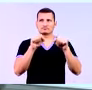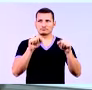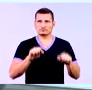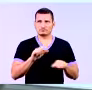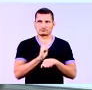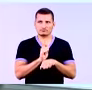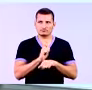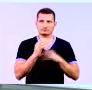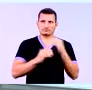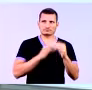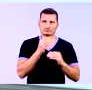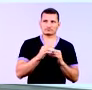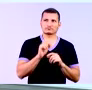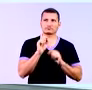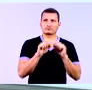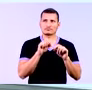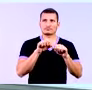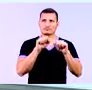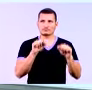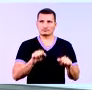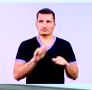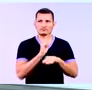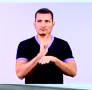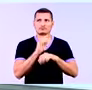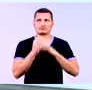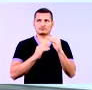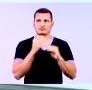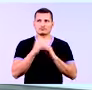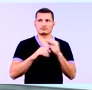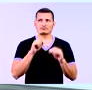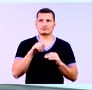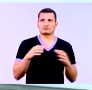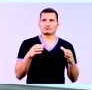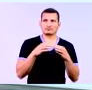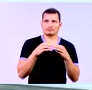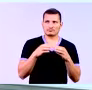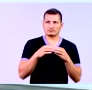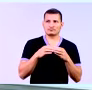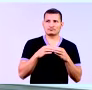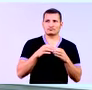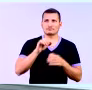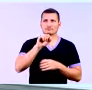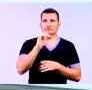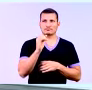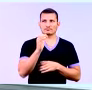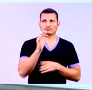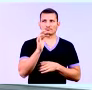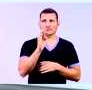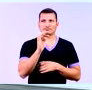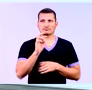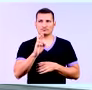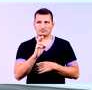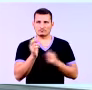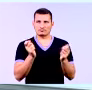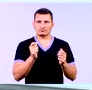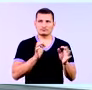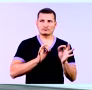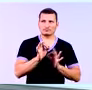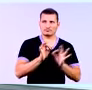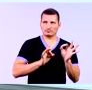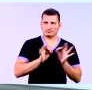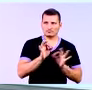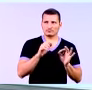banco de dados. Nós vimos o que é um sistema gerenciador de banco de dados, né, que é um conjunto de software que nos permite manipular e manter os bancos de dados, uma